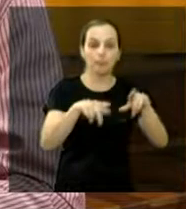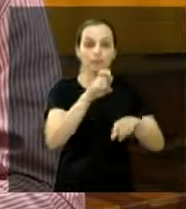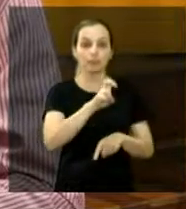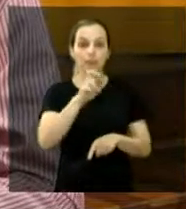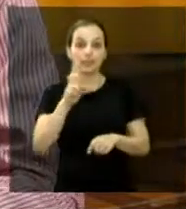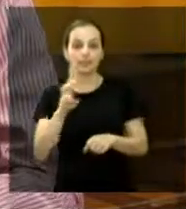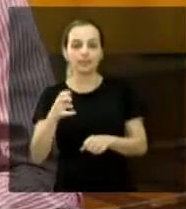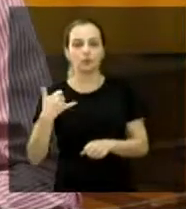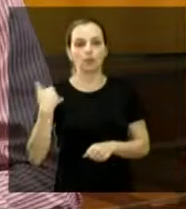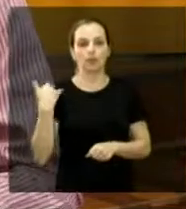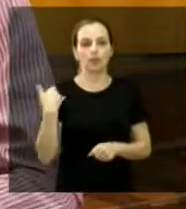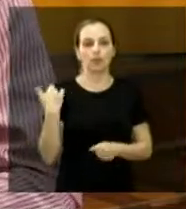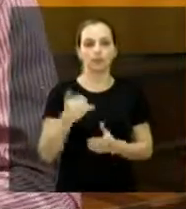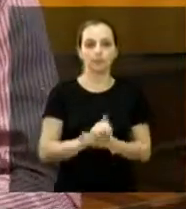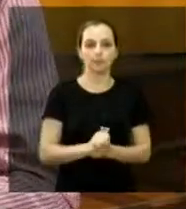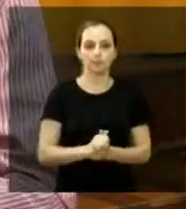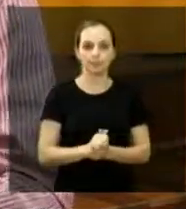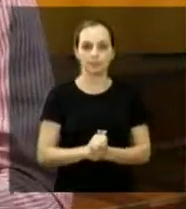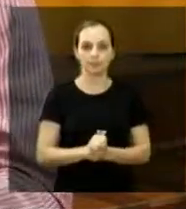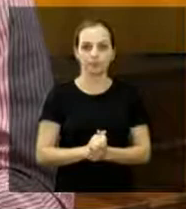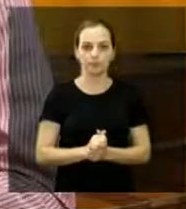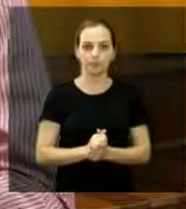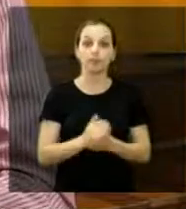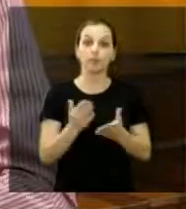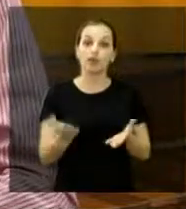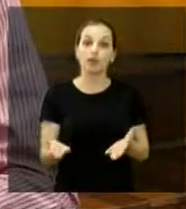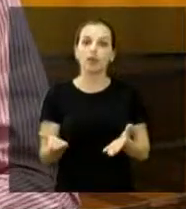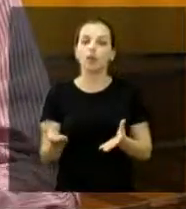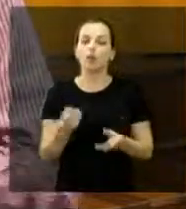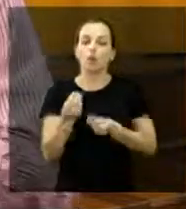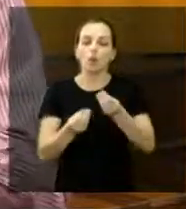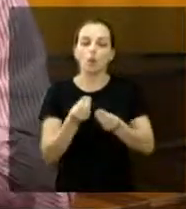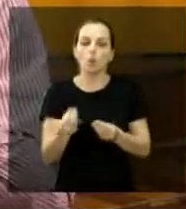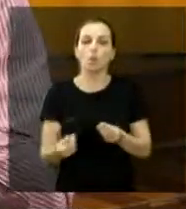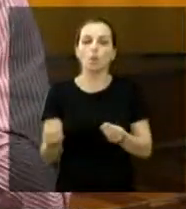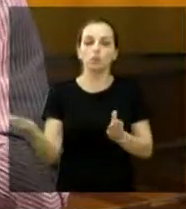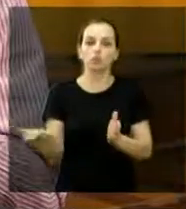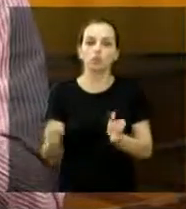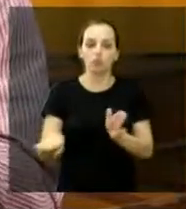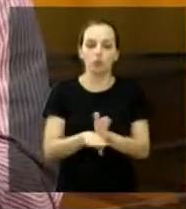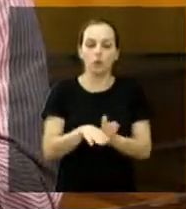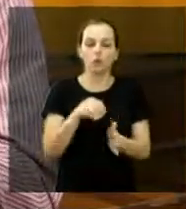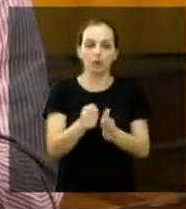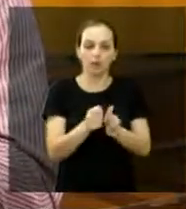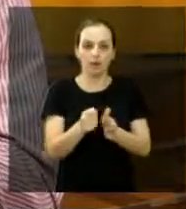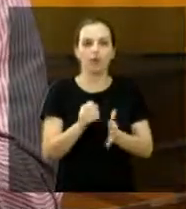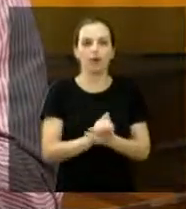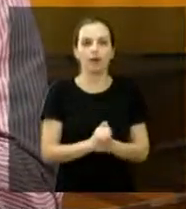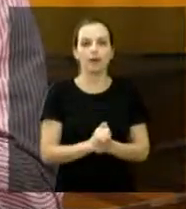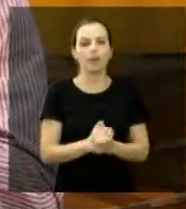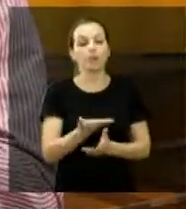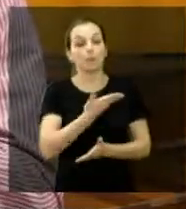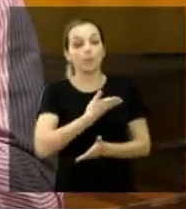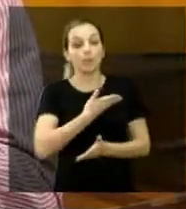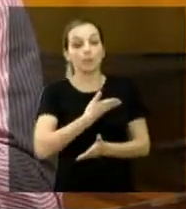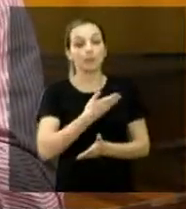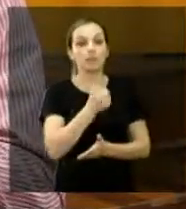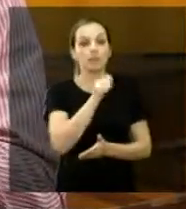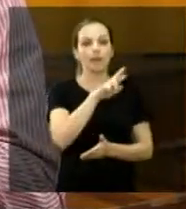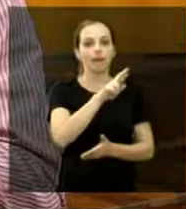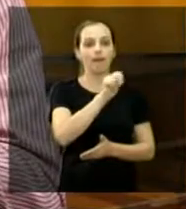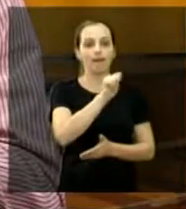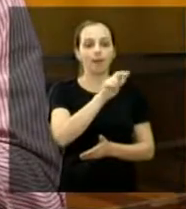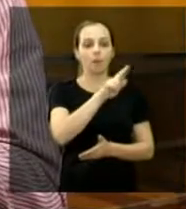Araraquara? Então, já havia, como eu disse, aquela relação de amizade com Antônio Carlos Araújo. Em